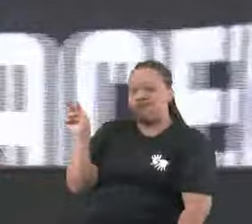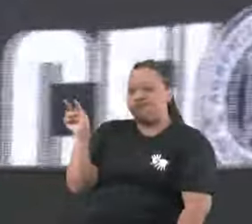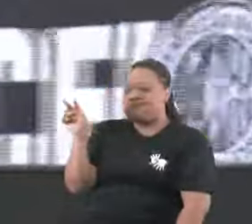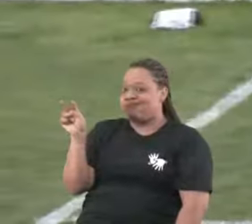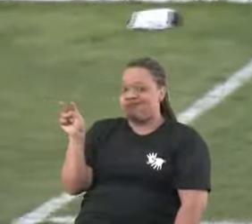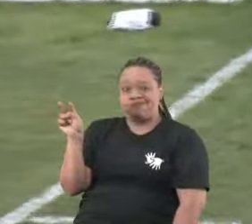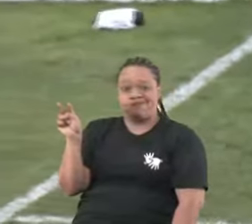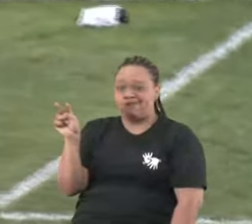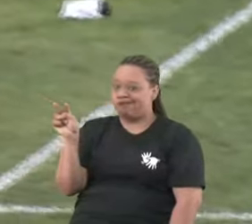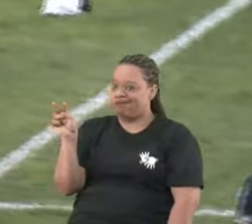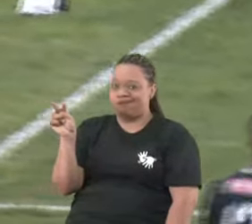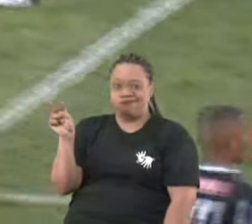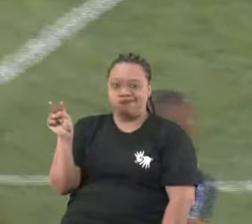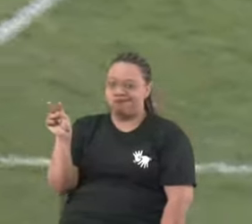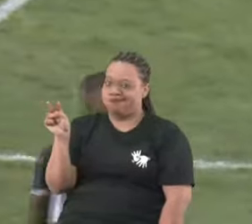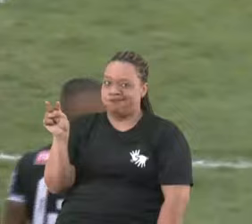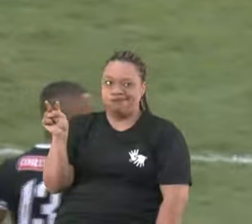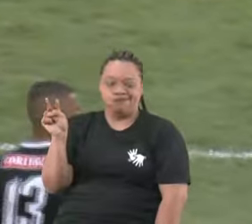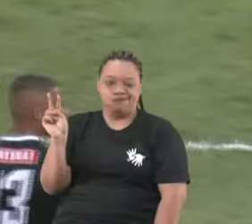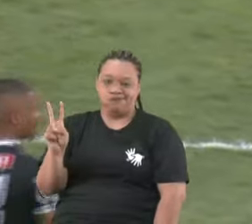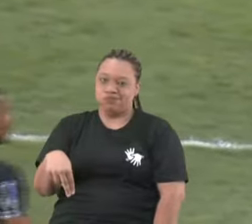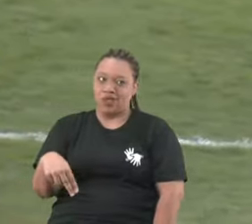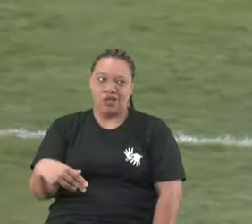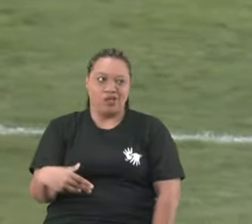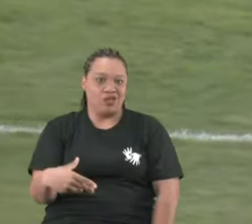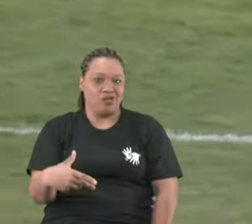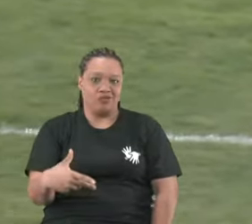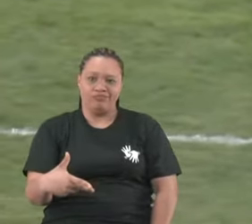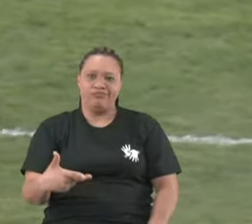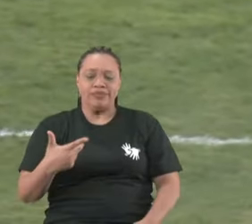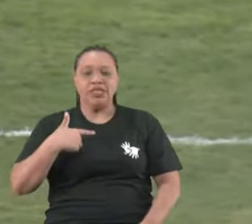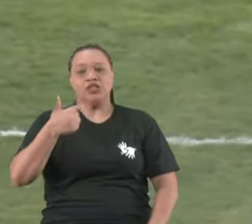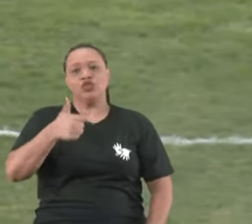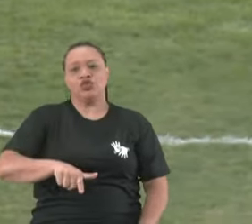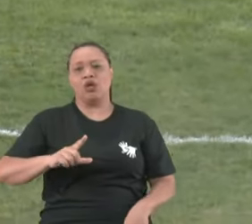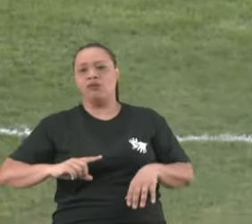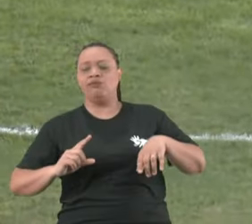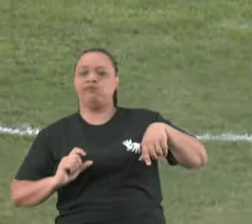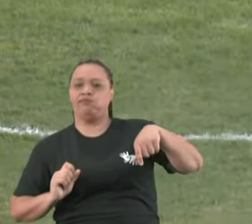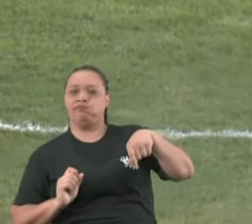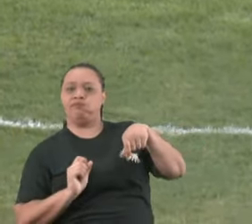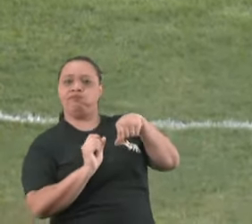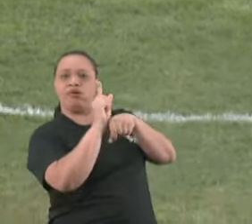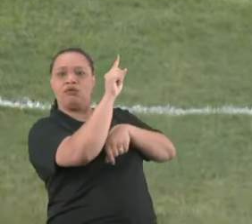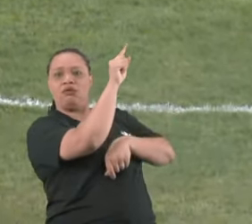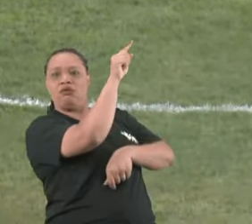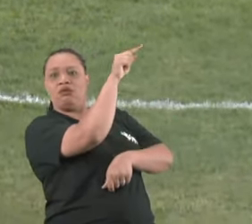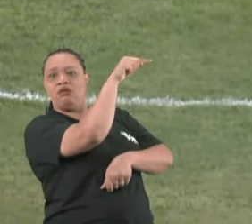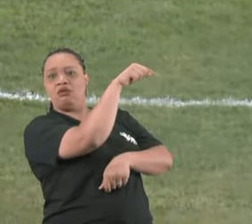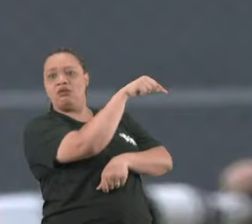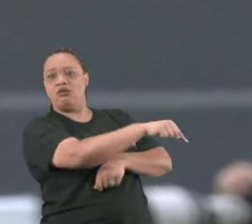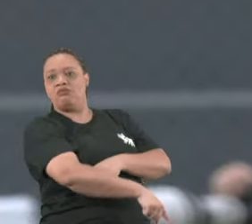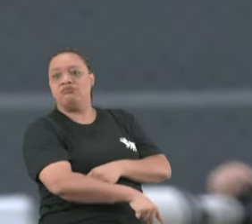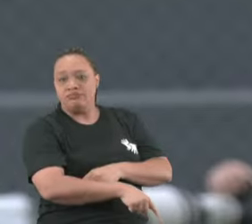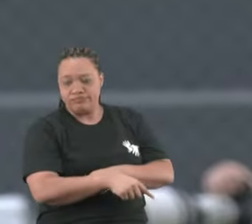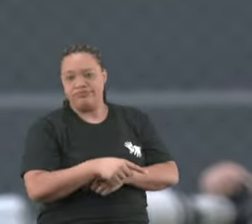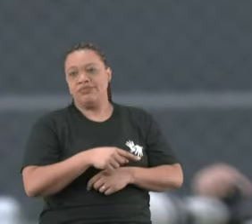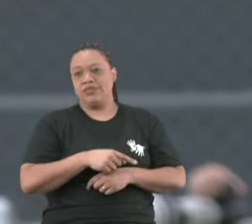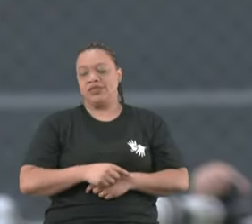com certeza não era, né? Forte demais, apenas tiro de meta, que o Bruno Pianissola vai